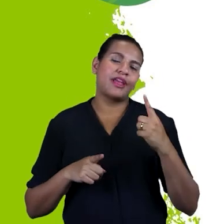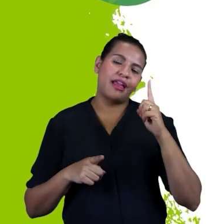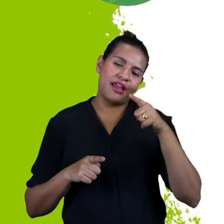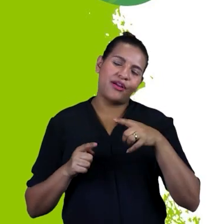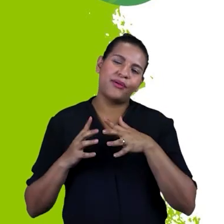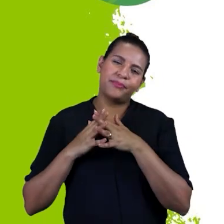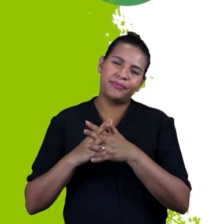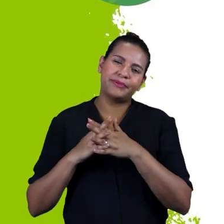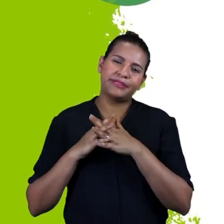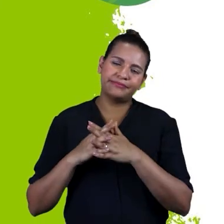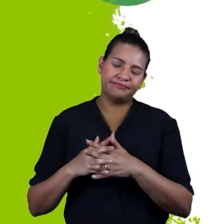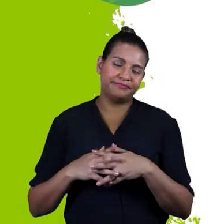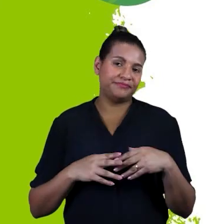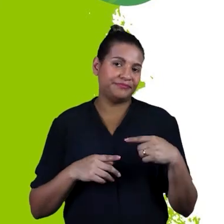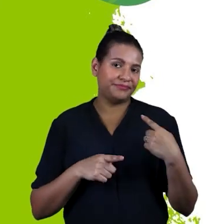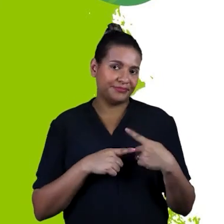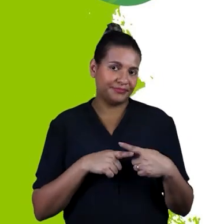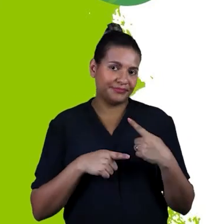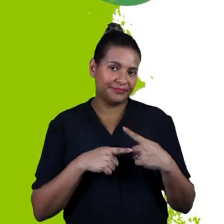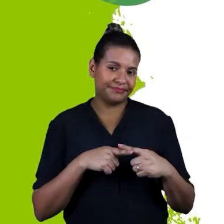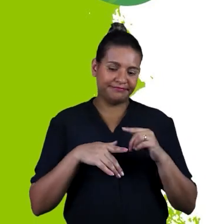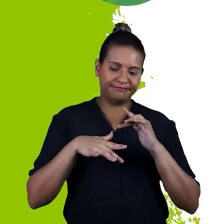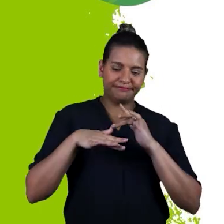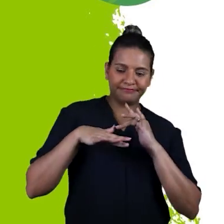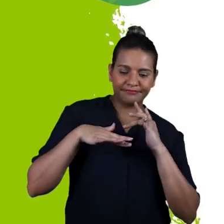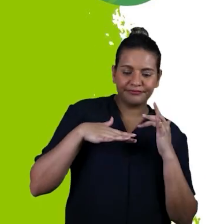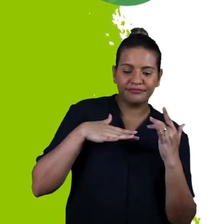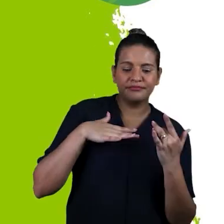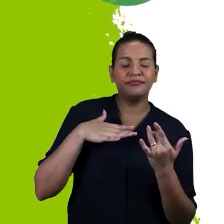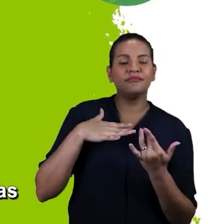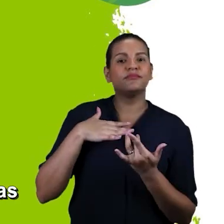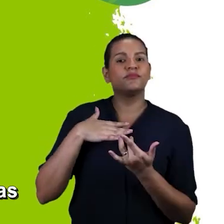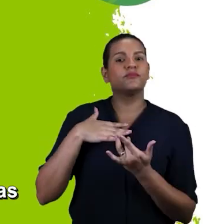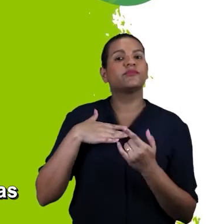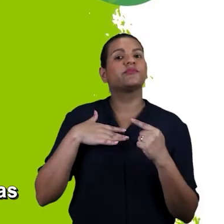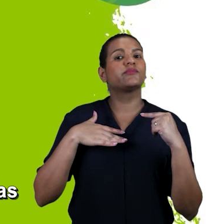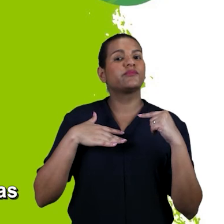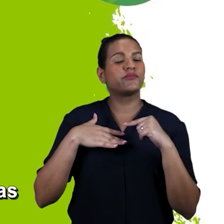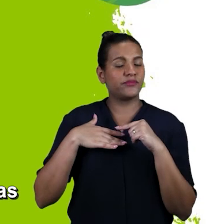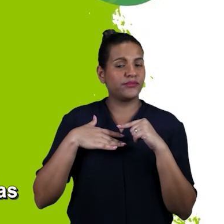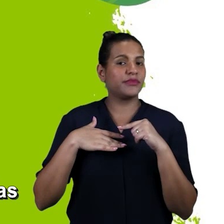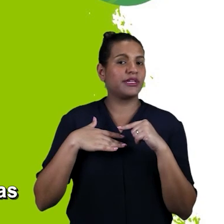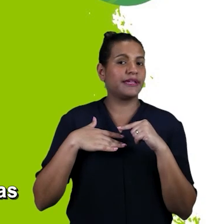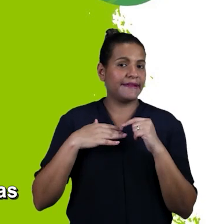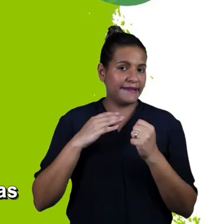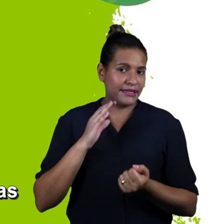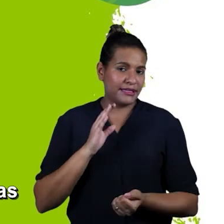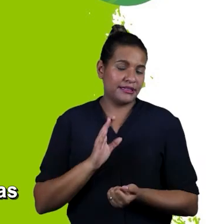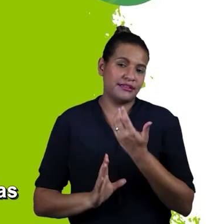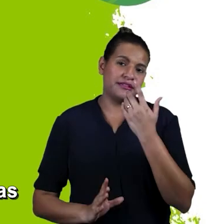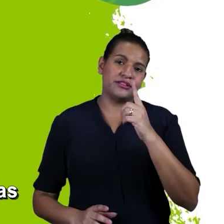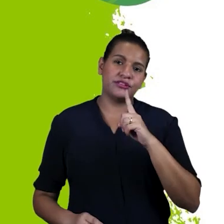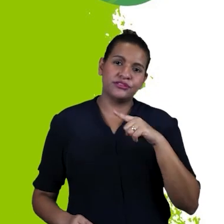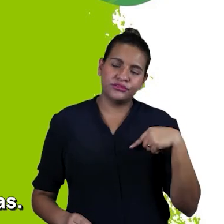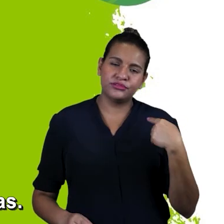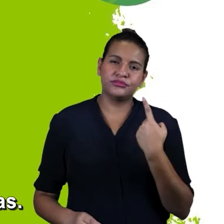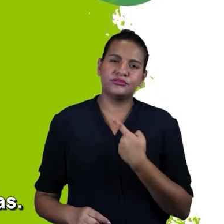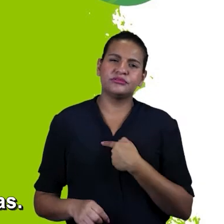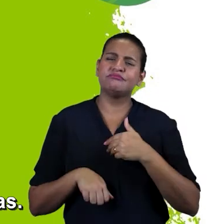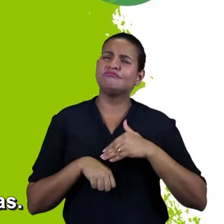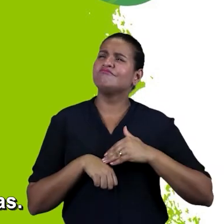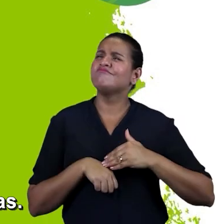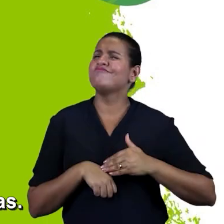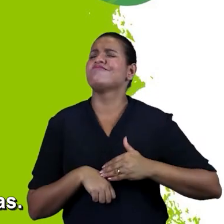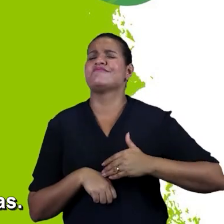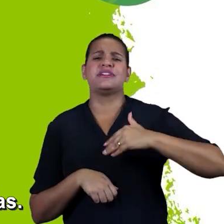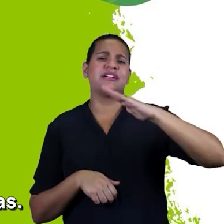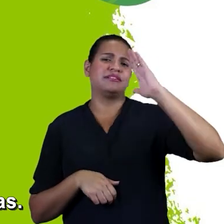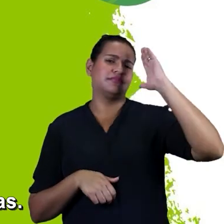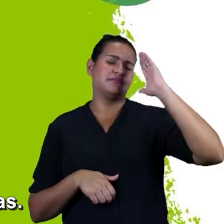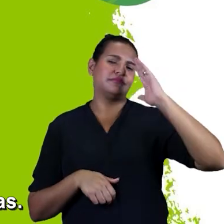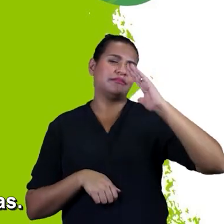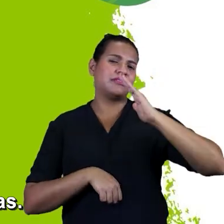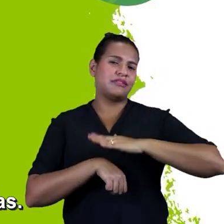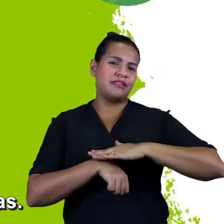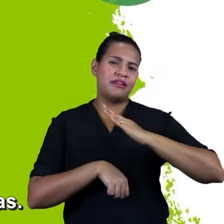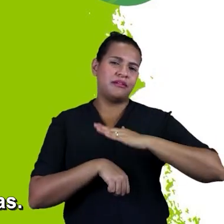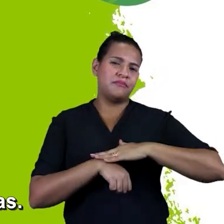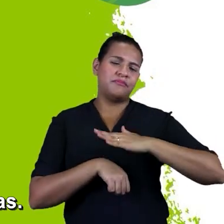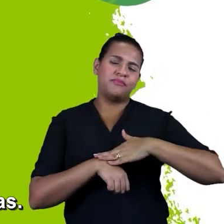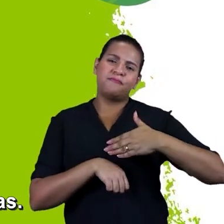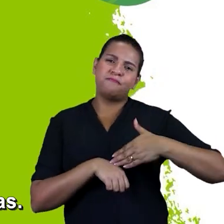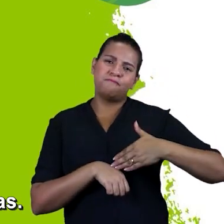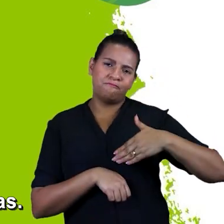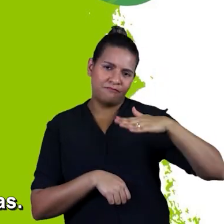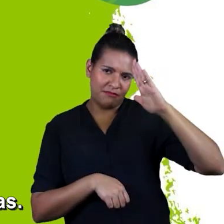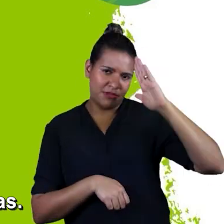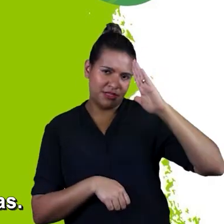sociais, é muito complexa, assim, porque as redes sociais, elas são programadas para que a gente passe o máximo de